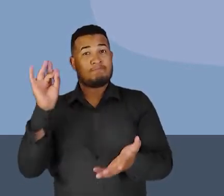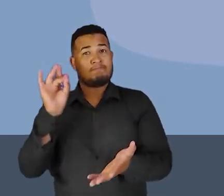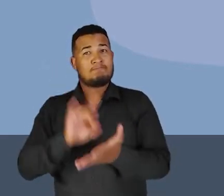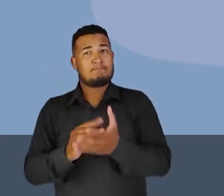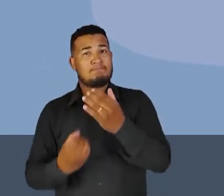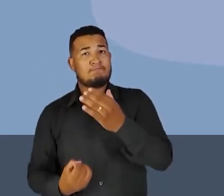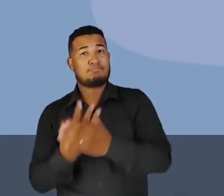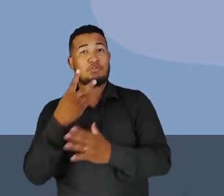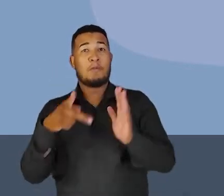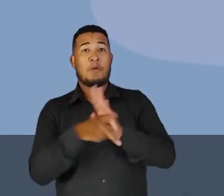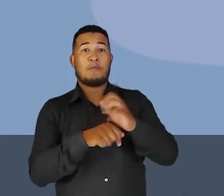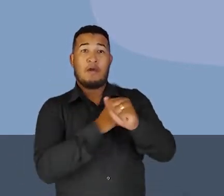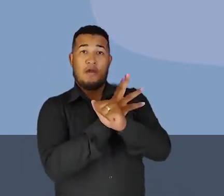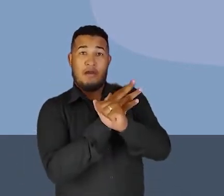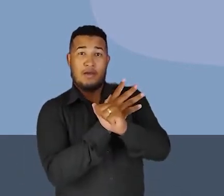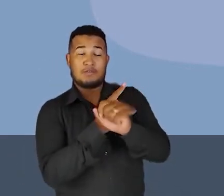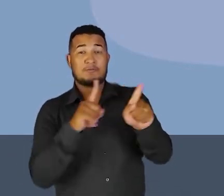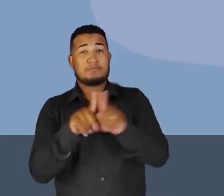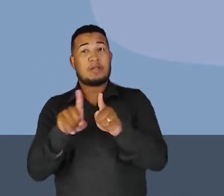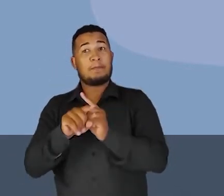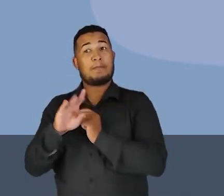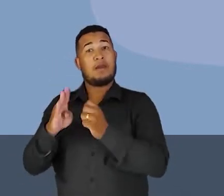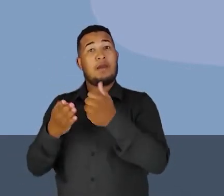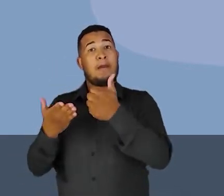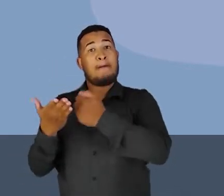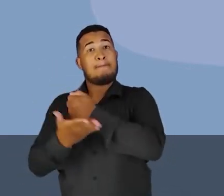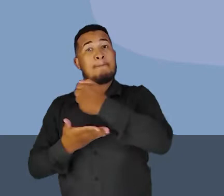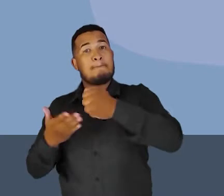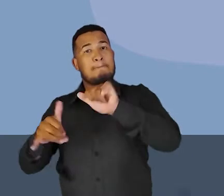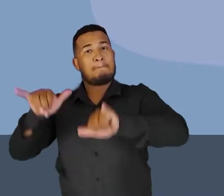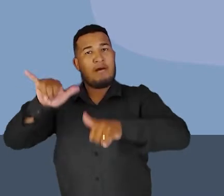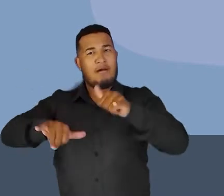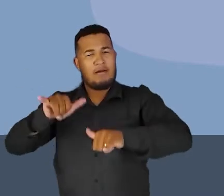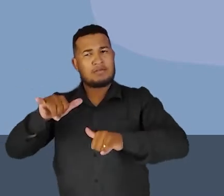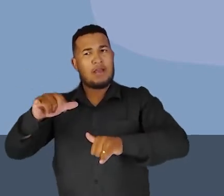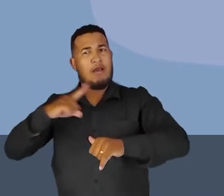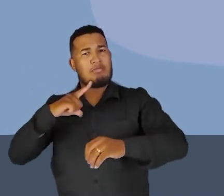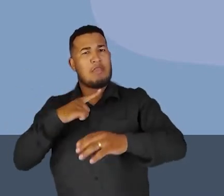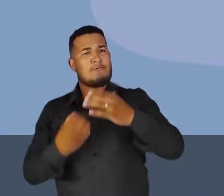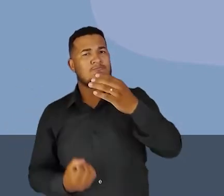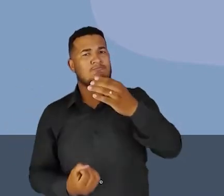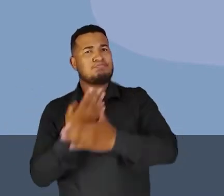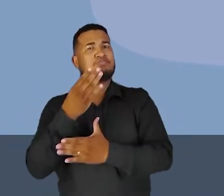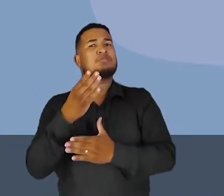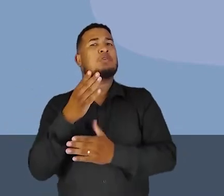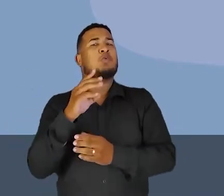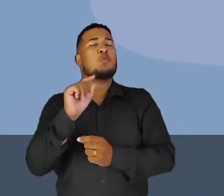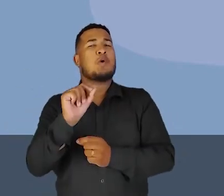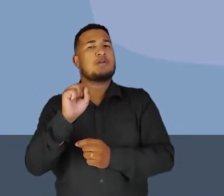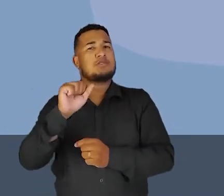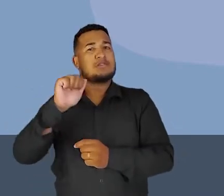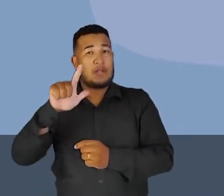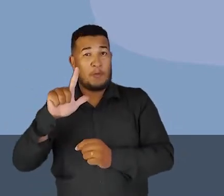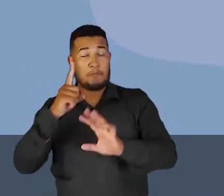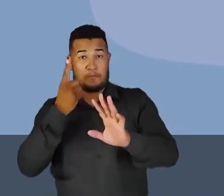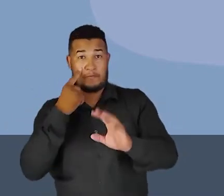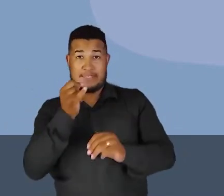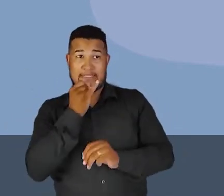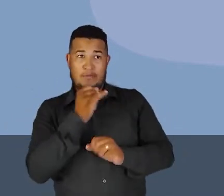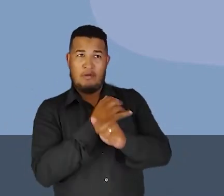do ácido e da base que originam o sal. Então, de onde vem esse nome? O